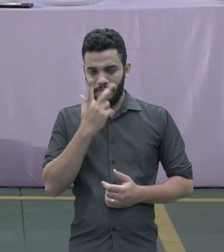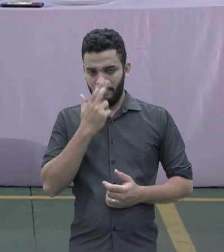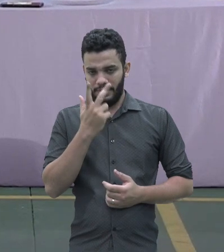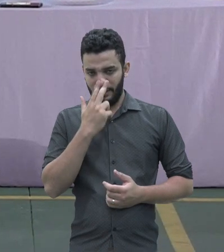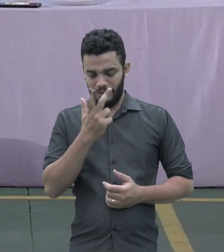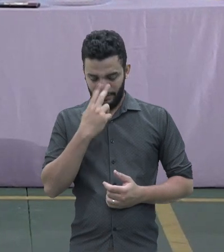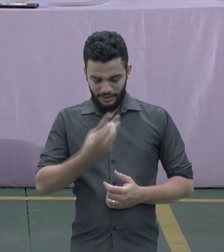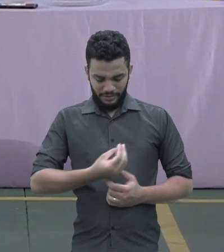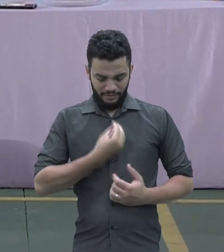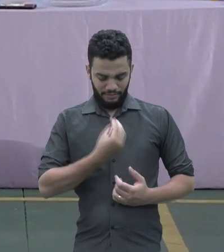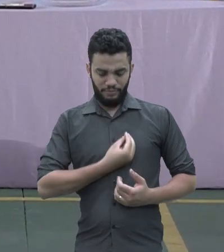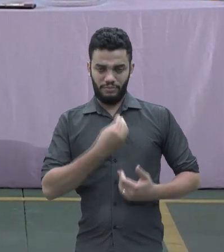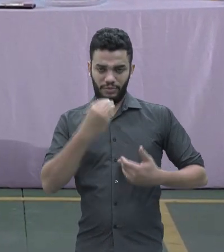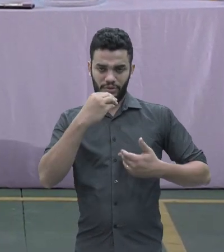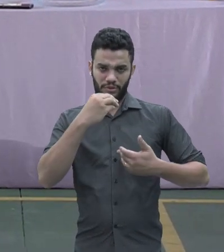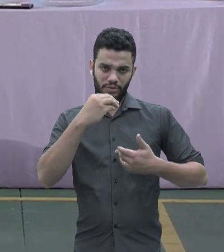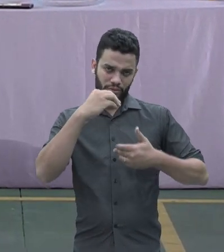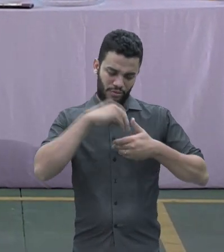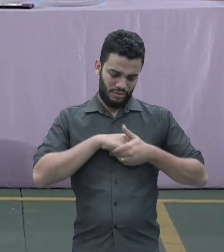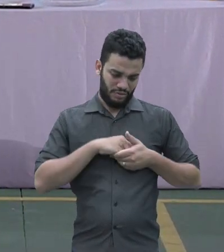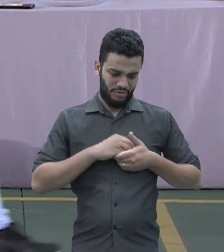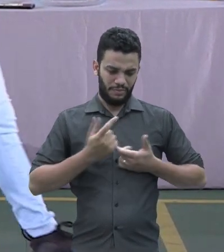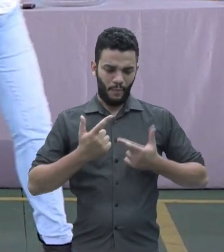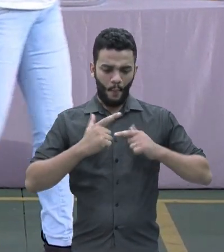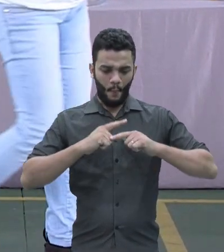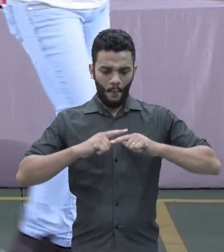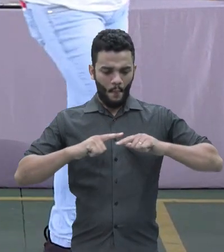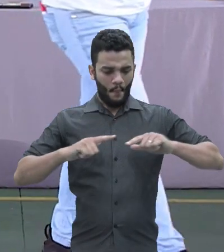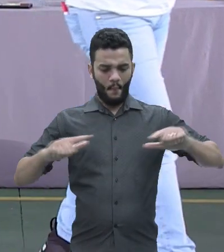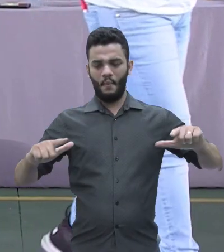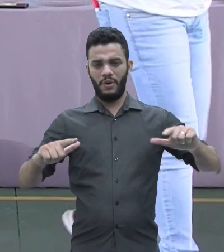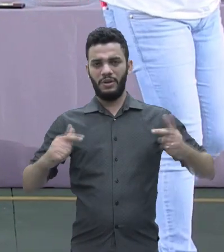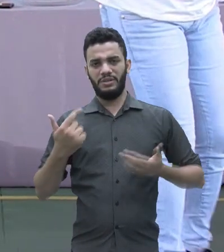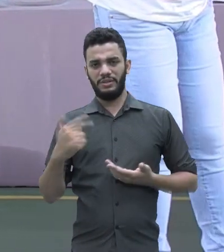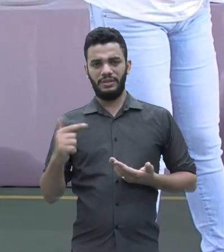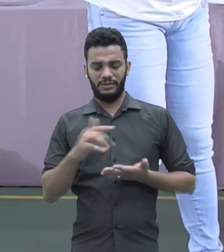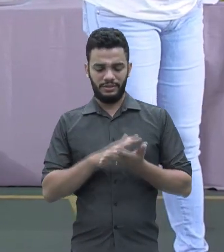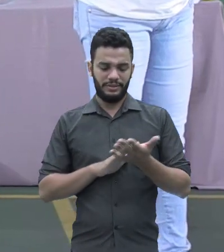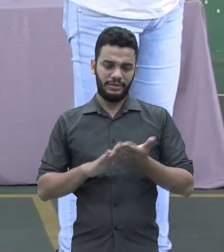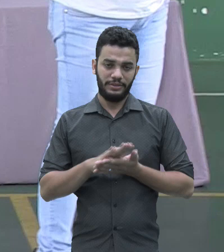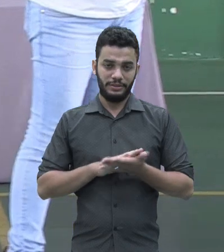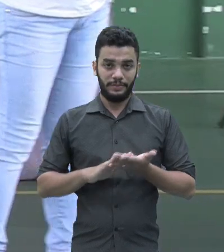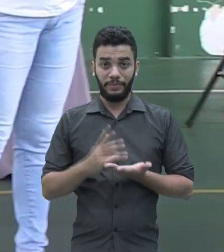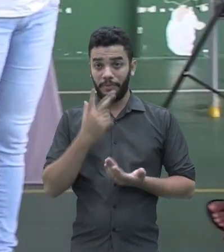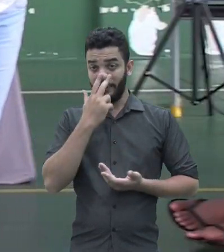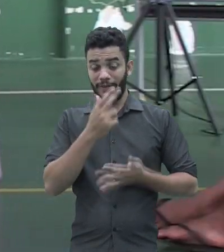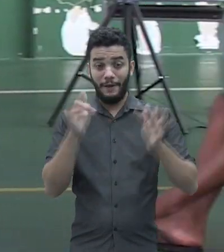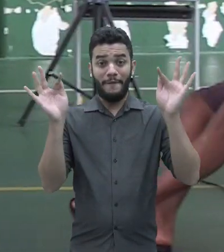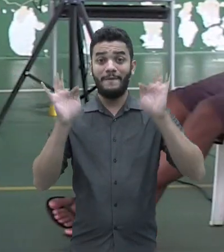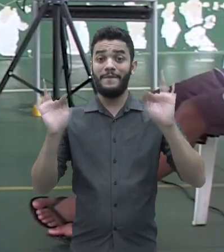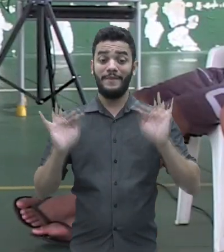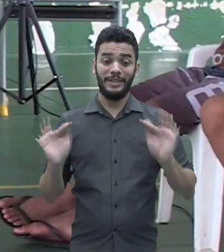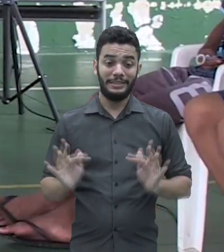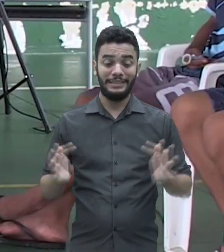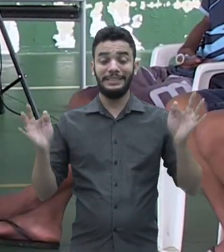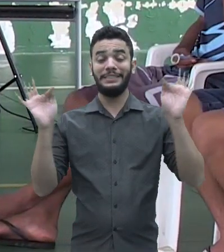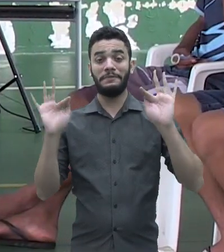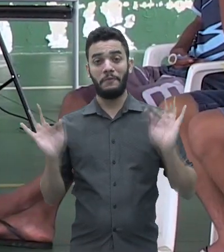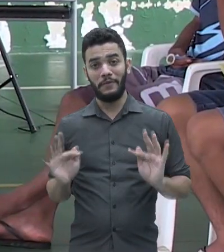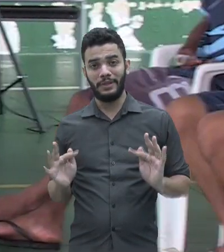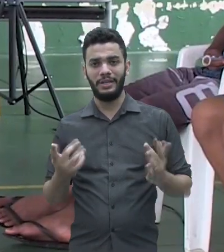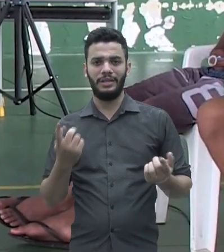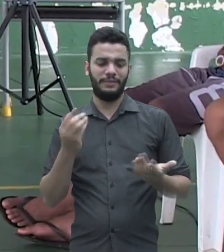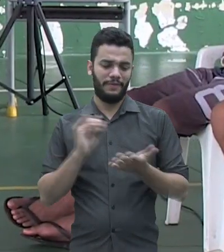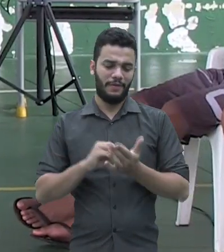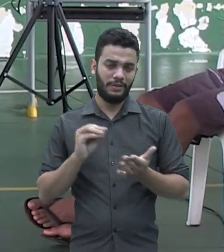de quê? O que poderia ser? Sem sentimentos, né? Sem alegria. O que mais? Uma vida sem alegria.